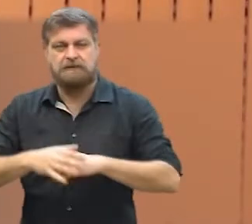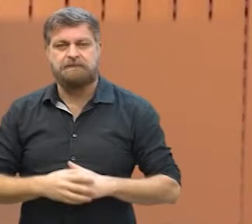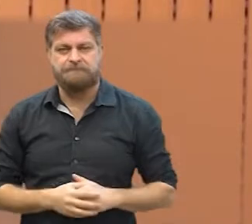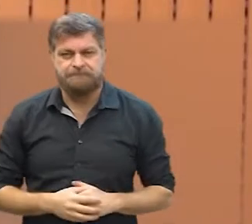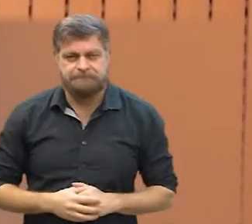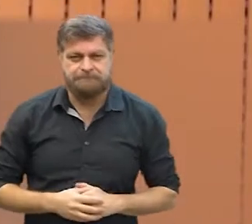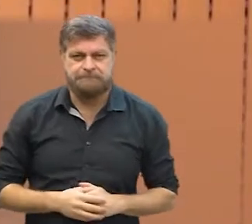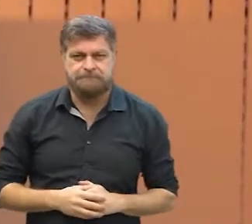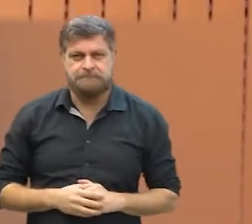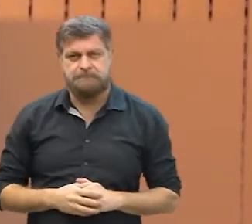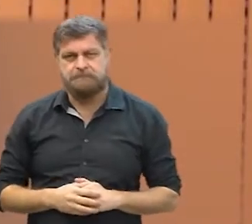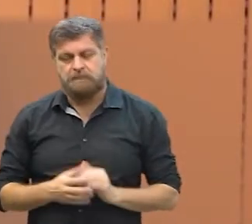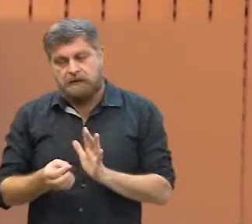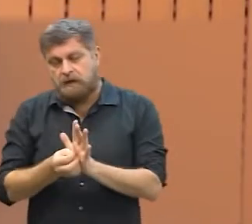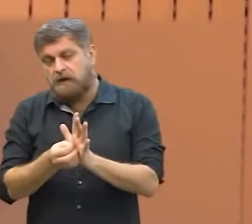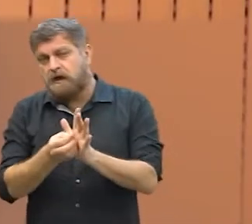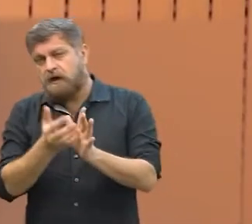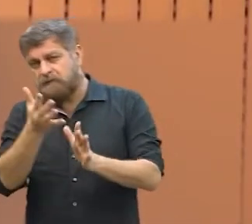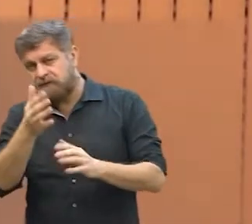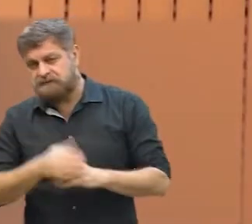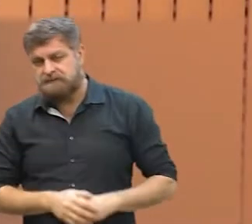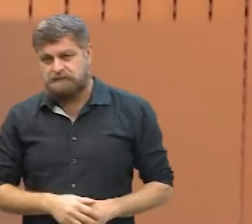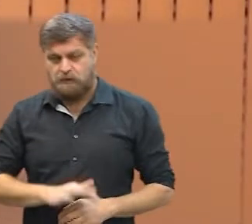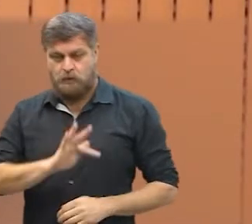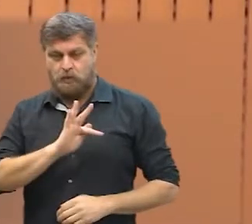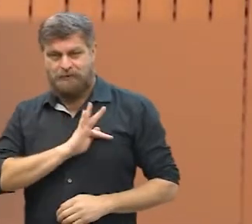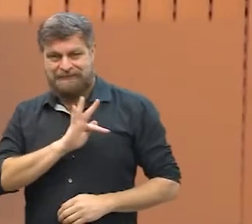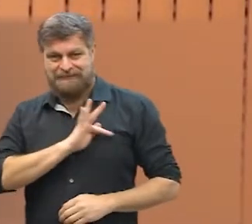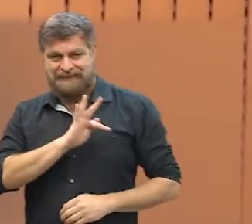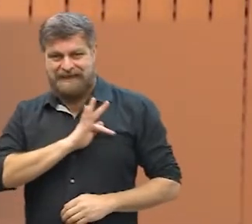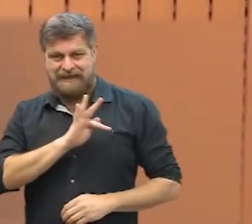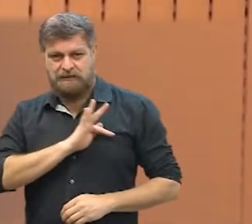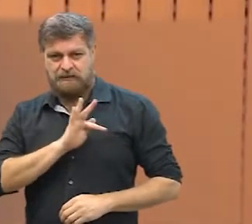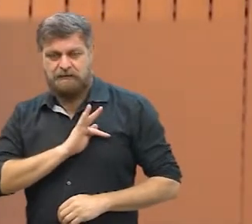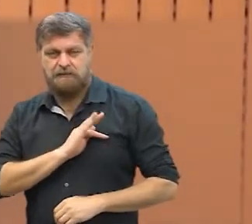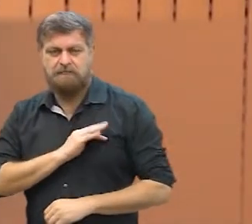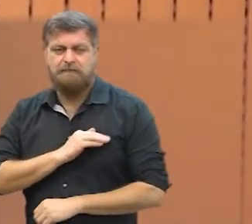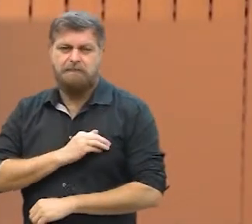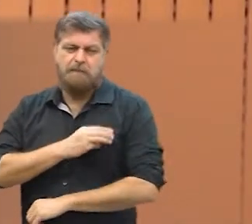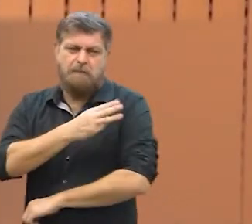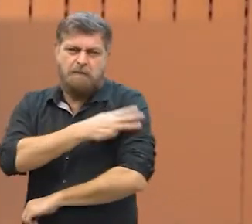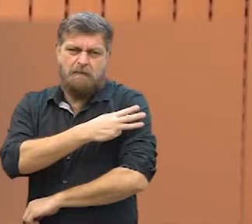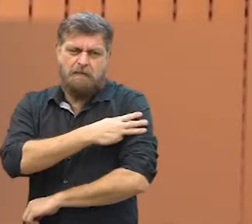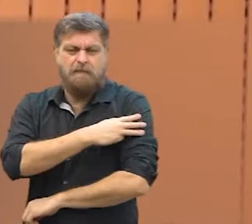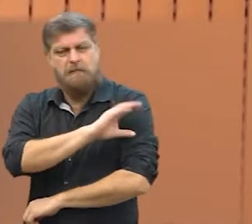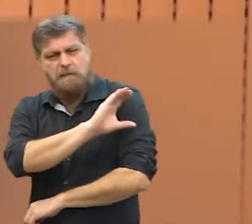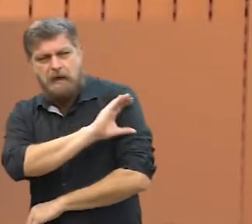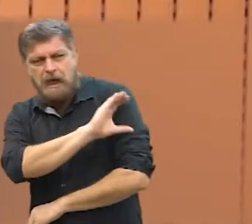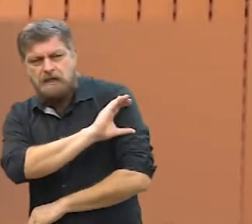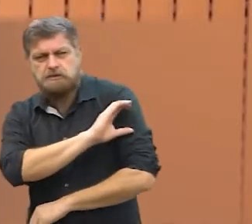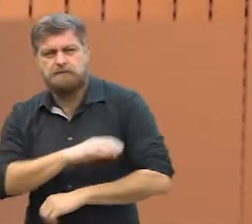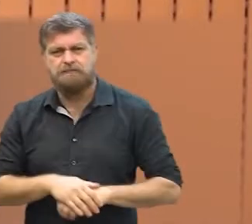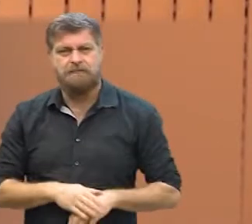seus técnicos, né? E muitas vezes o técnico de nível médico, até